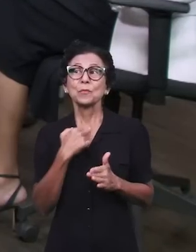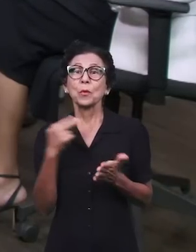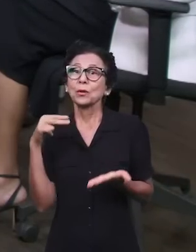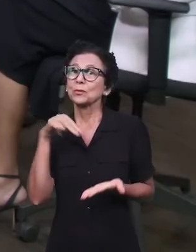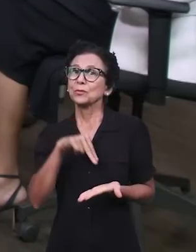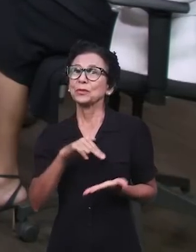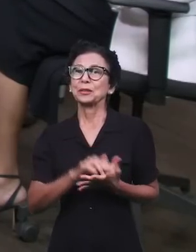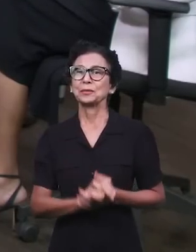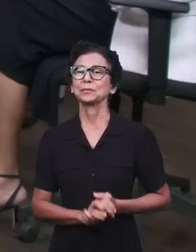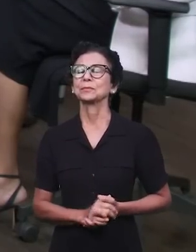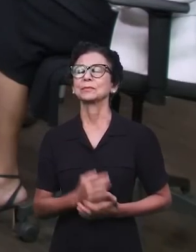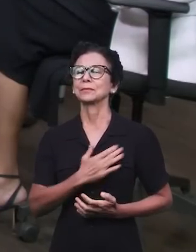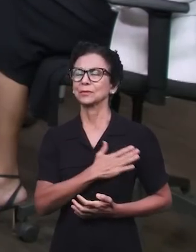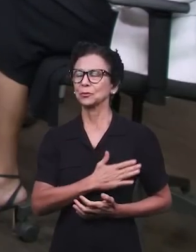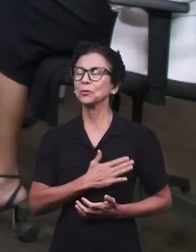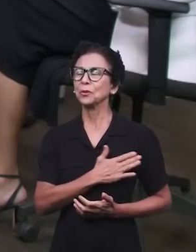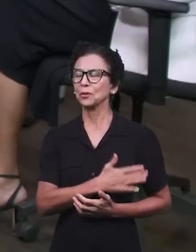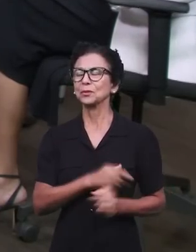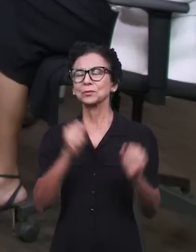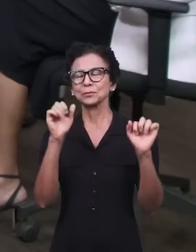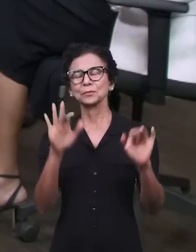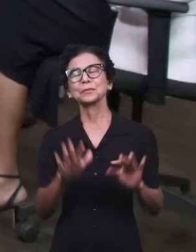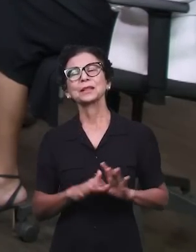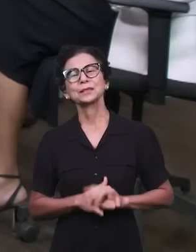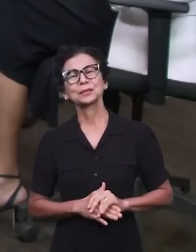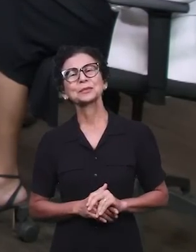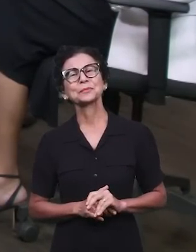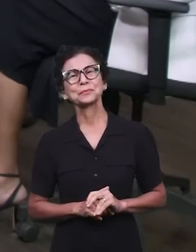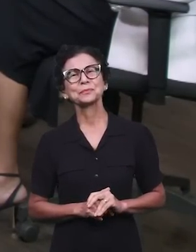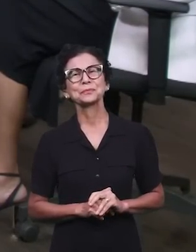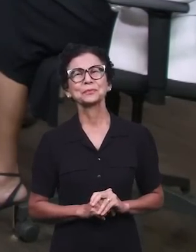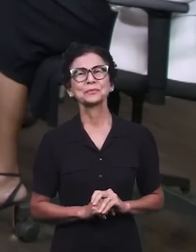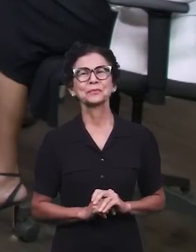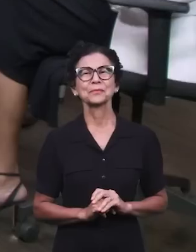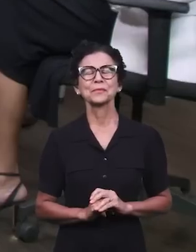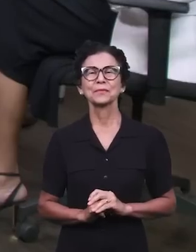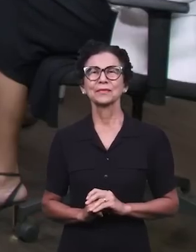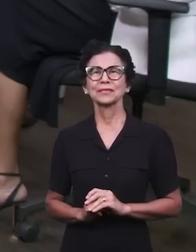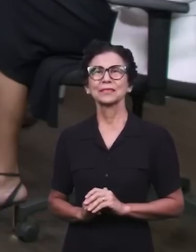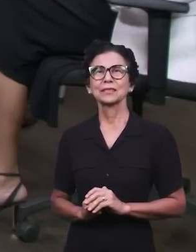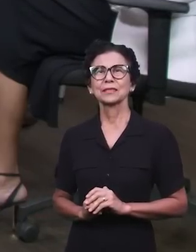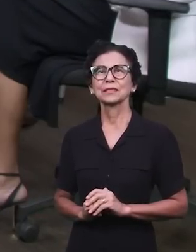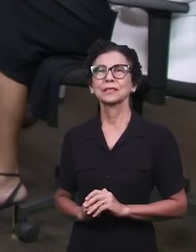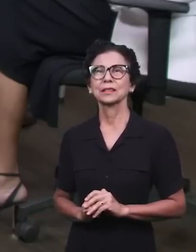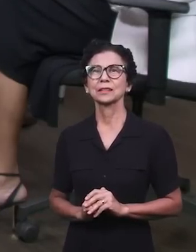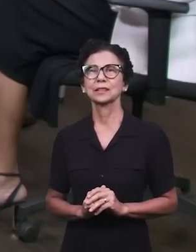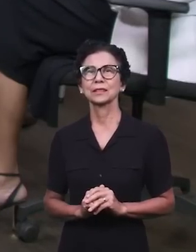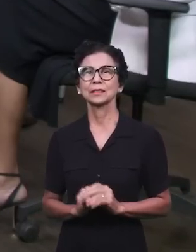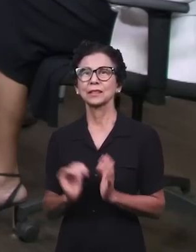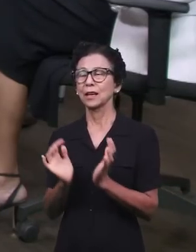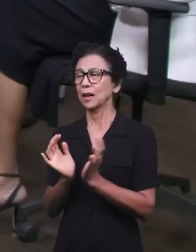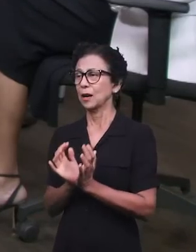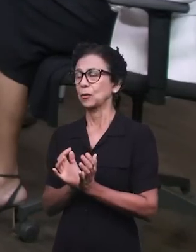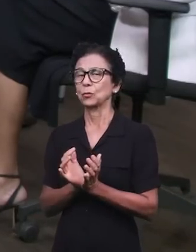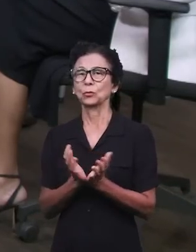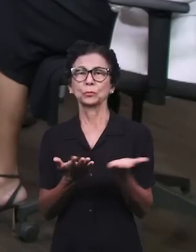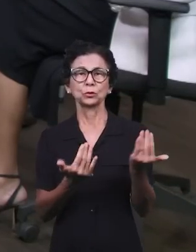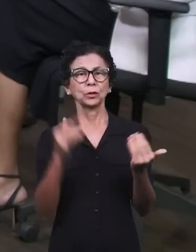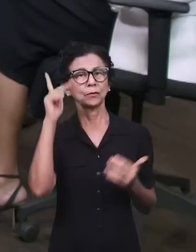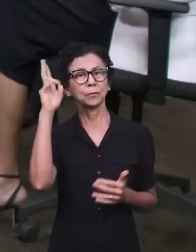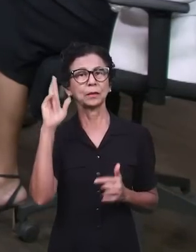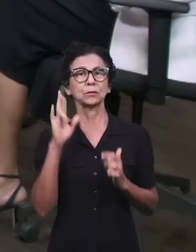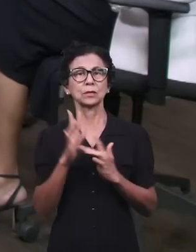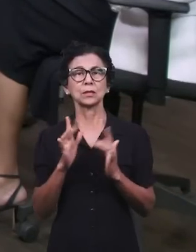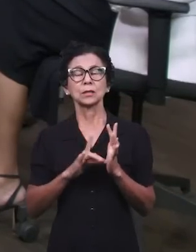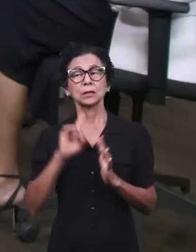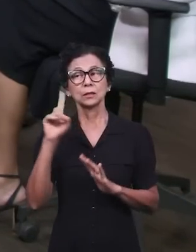uma bênção para a minha vida. E uma alegria para nós. Amém. Tá bom? Aos jovens, a paz do Senhor. Tá? Daqui a pouquinho, claro, vocês vão se apresentar e